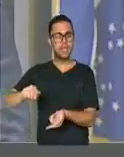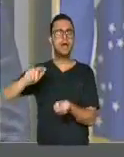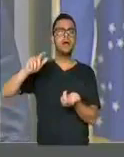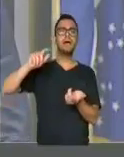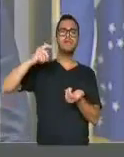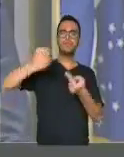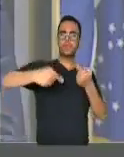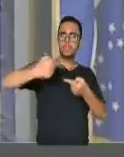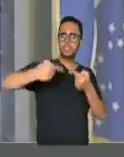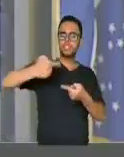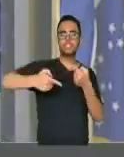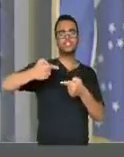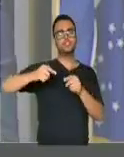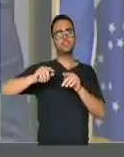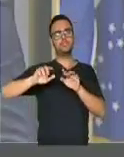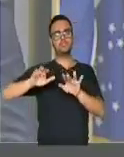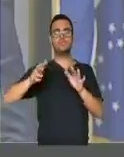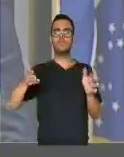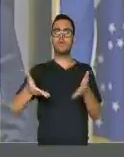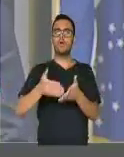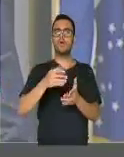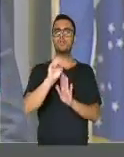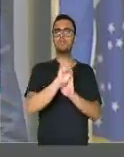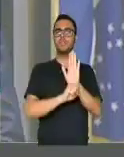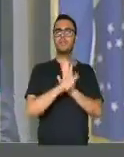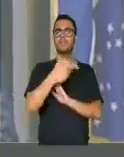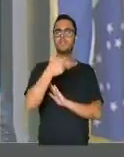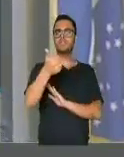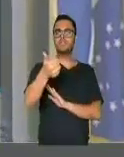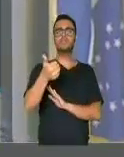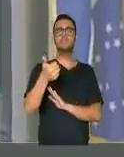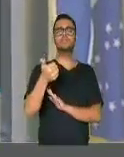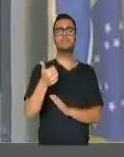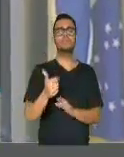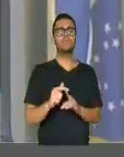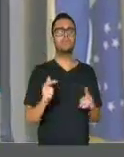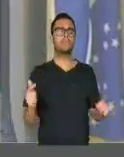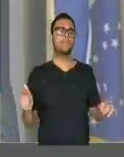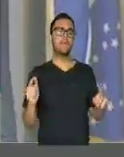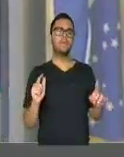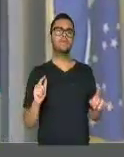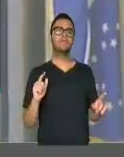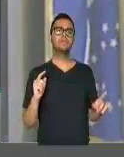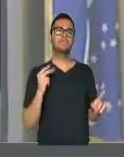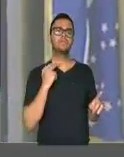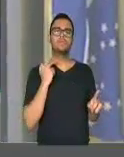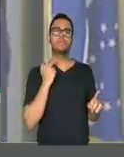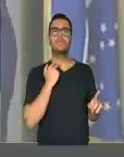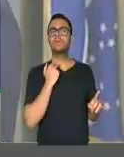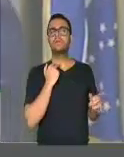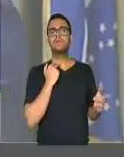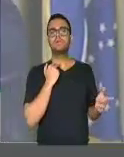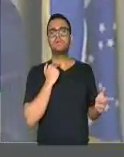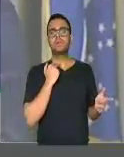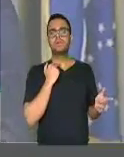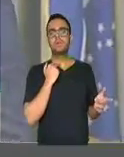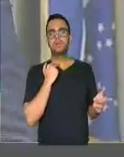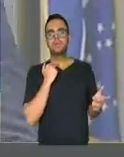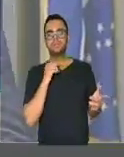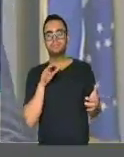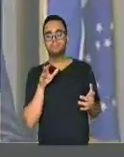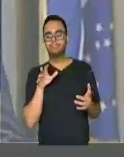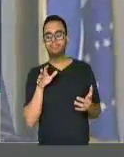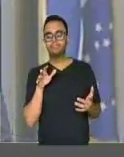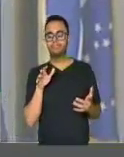competitivo, em pleno século XXI, sem poder ter acesso aos